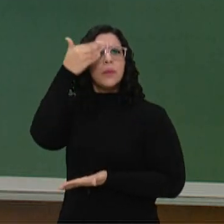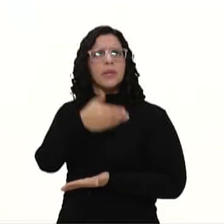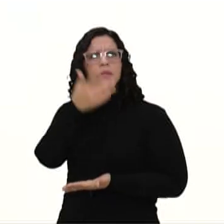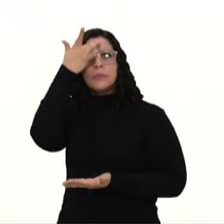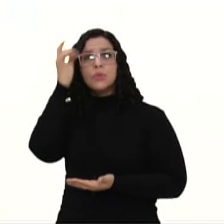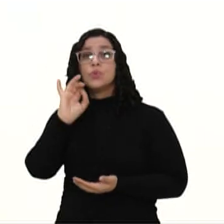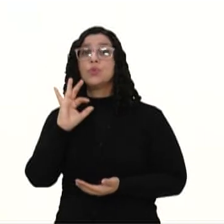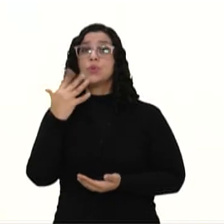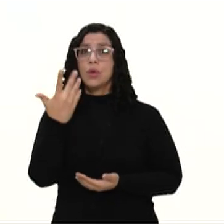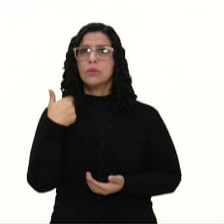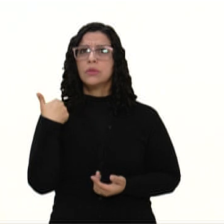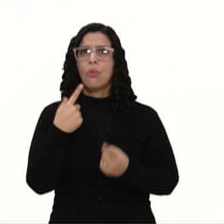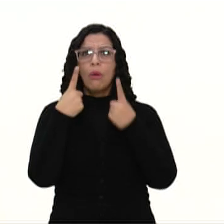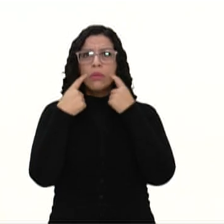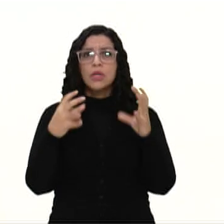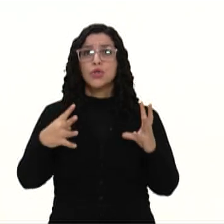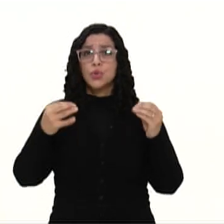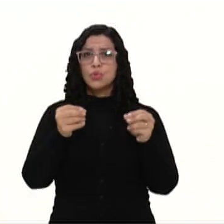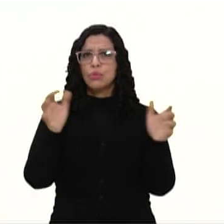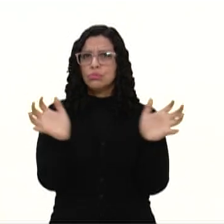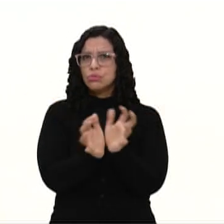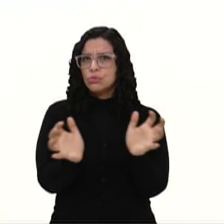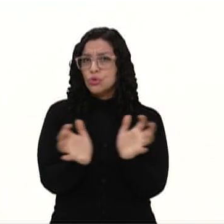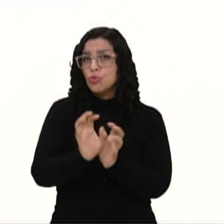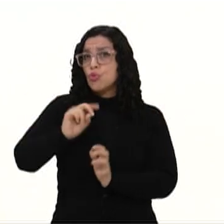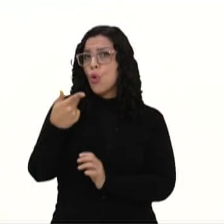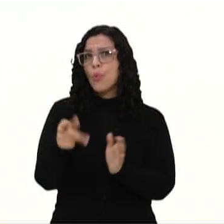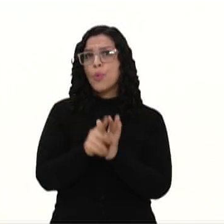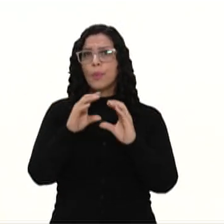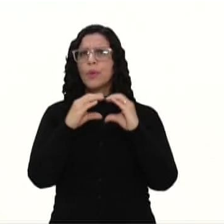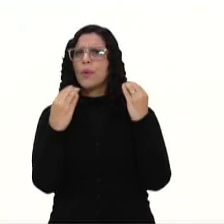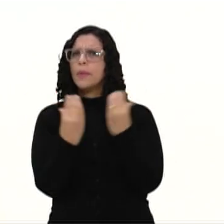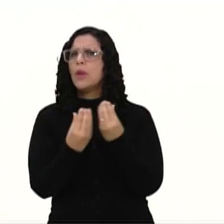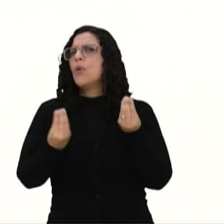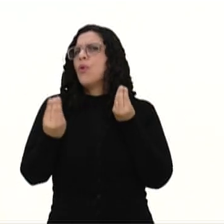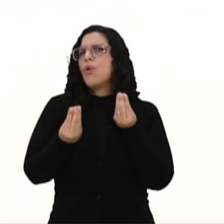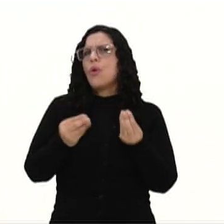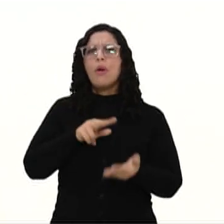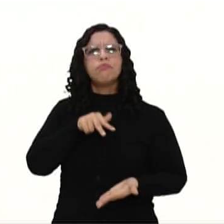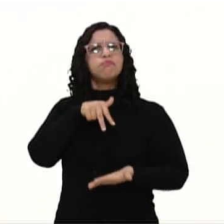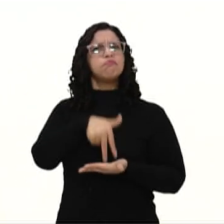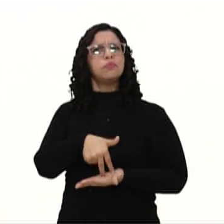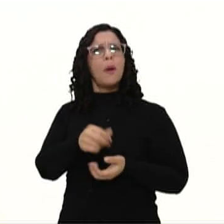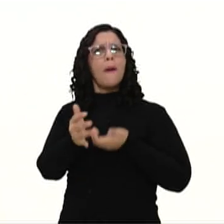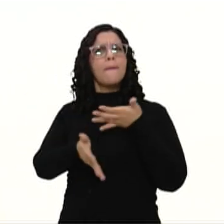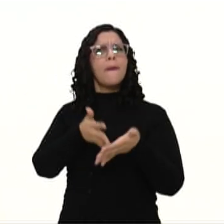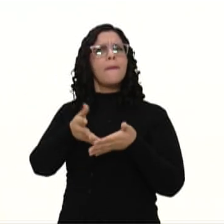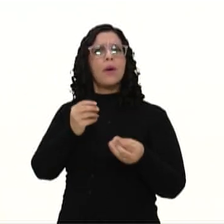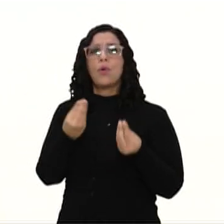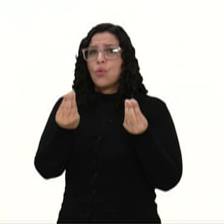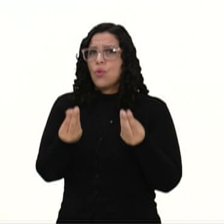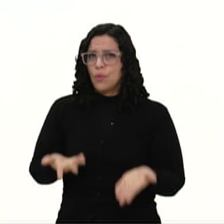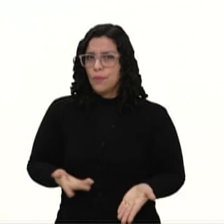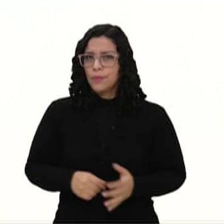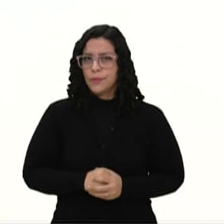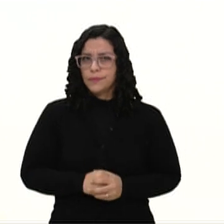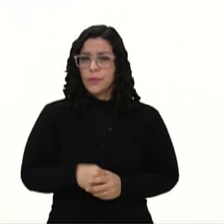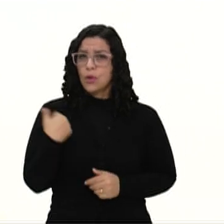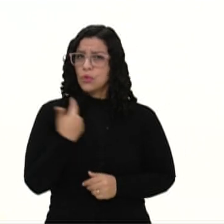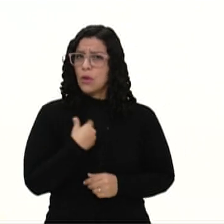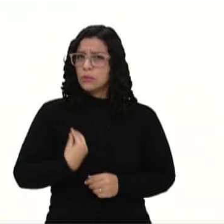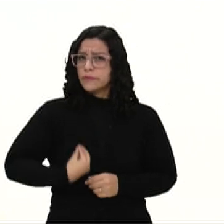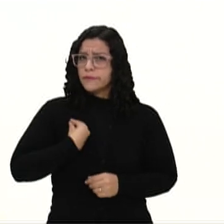de um acontecimento de interesse de determinado grupo ou comunidade? Como nós podemos fazer esse posicionamento? Como